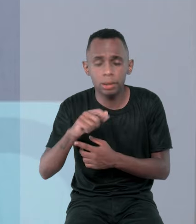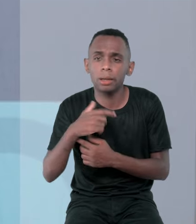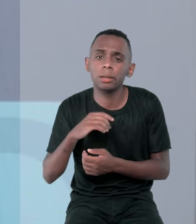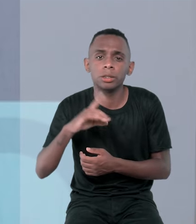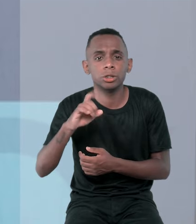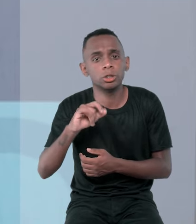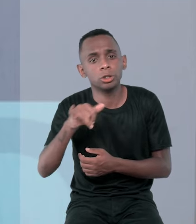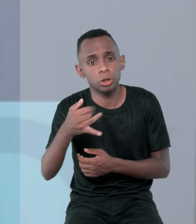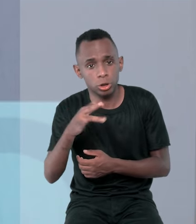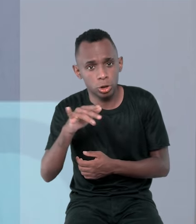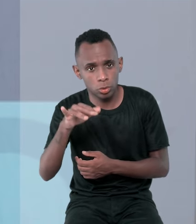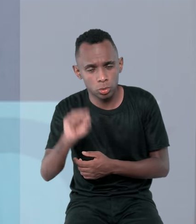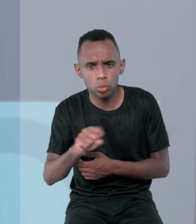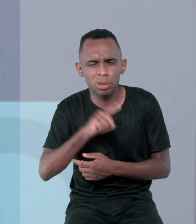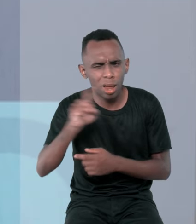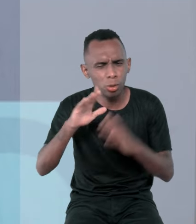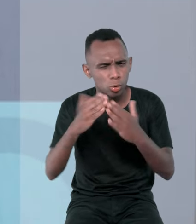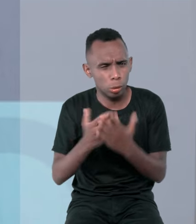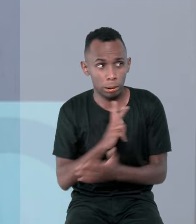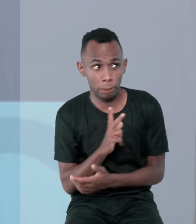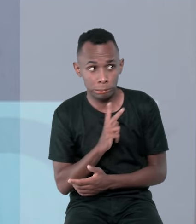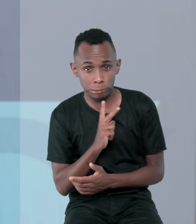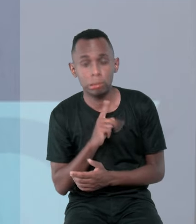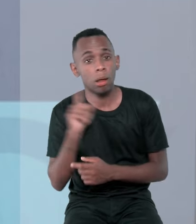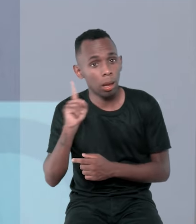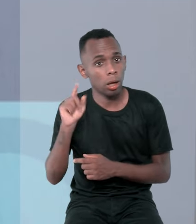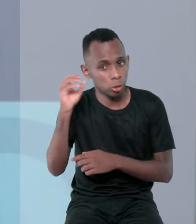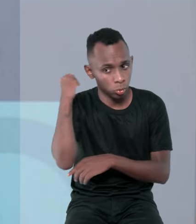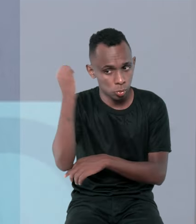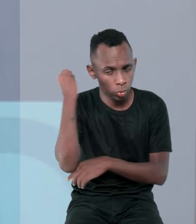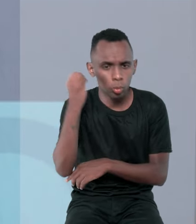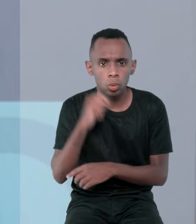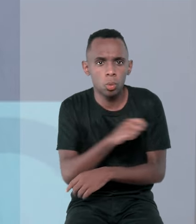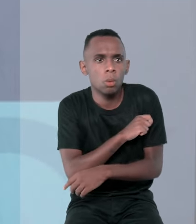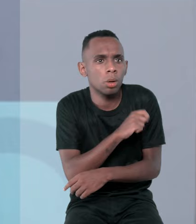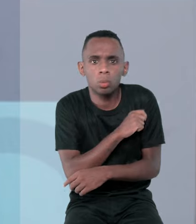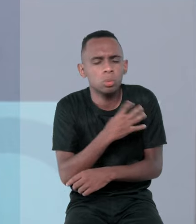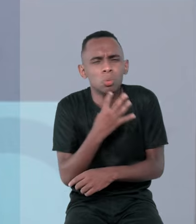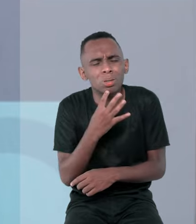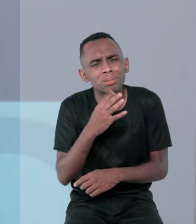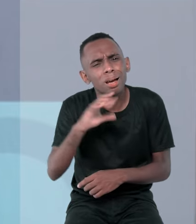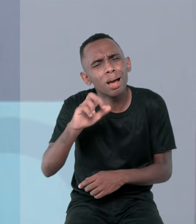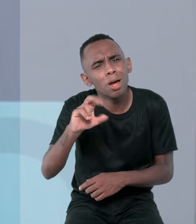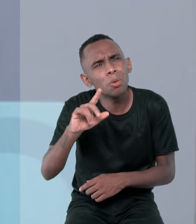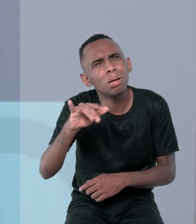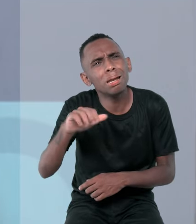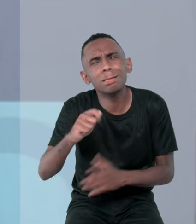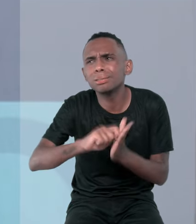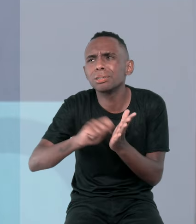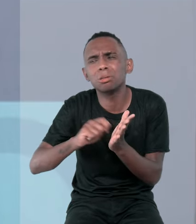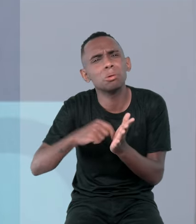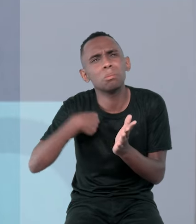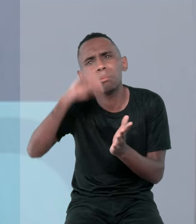uma escola de elite lá no Rio Grande do Sul, os alunos não conheciam a Carolina. Eu